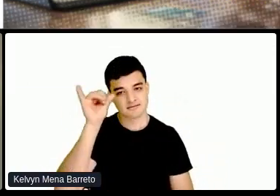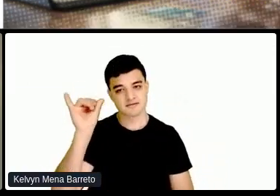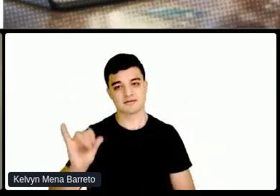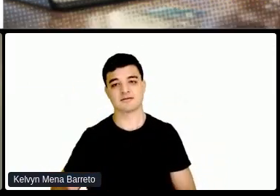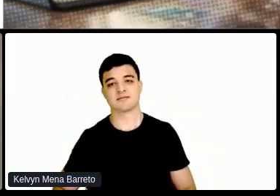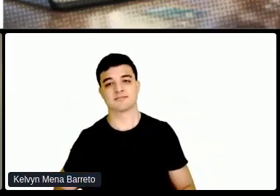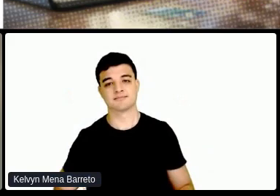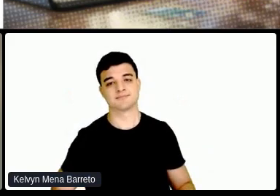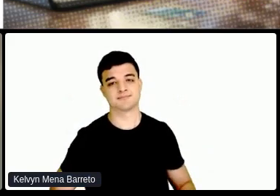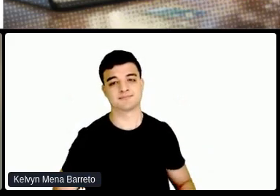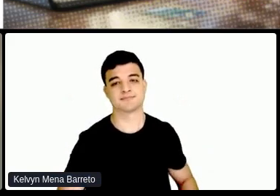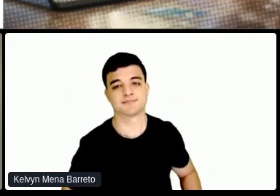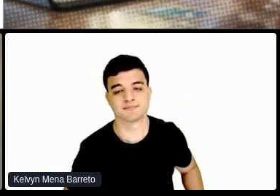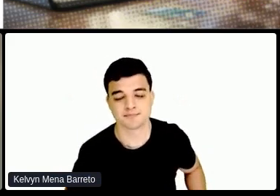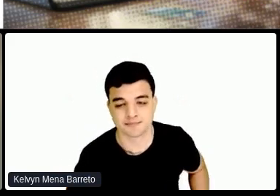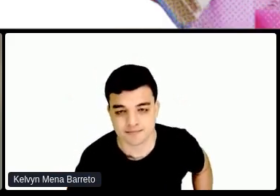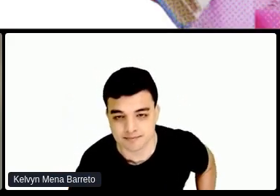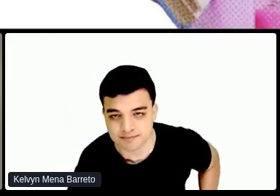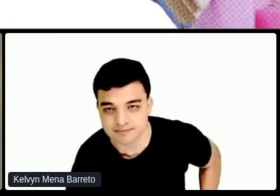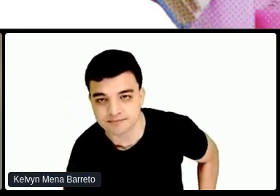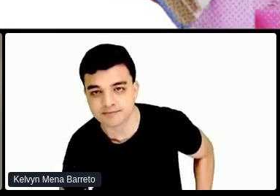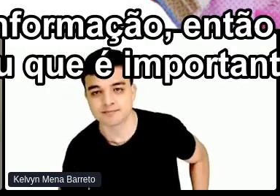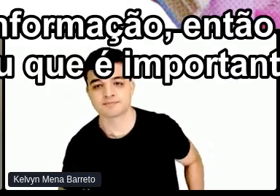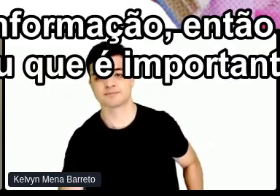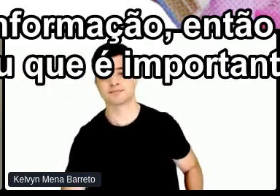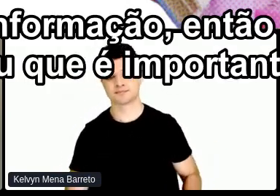diretrizes do WCAG, que vocês conseguem